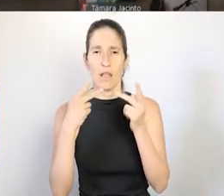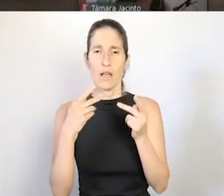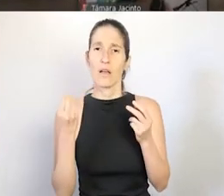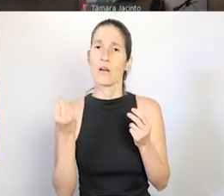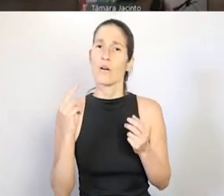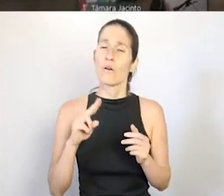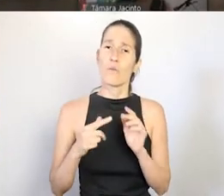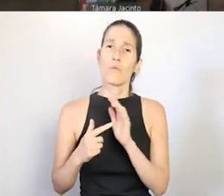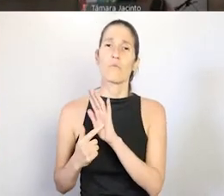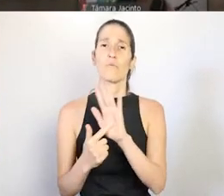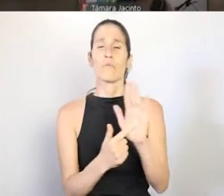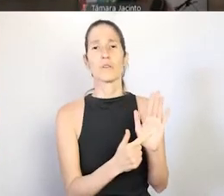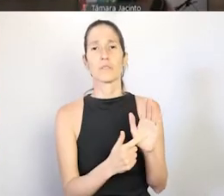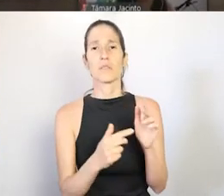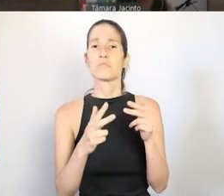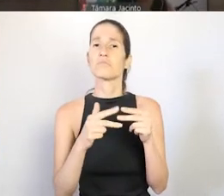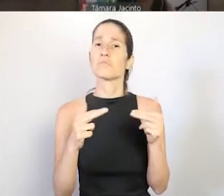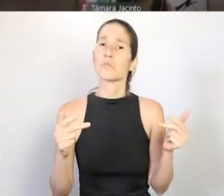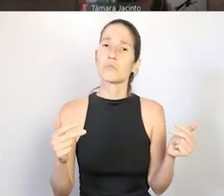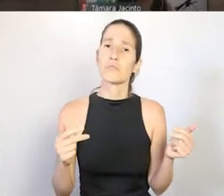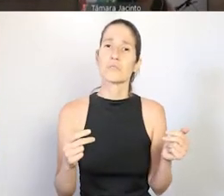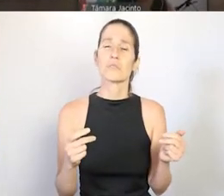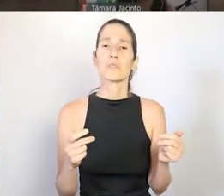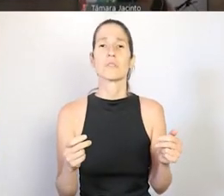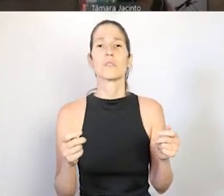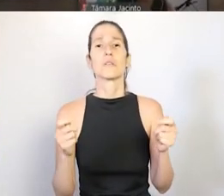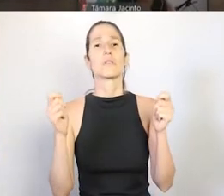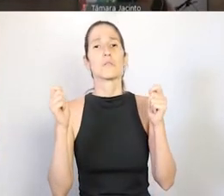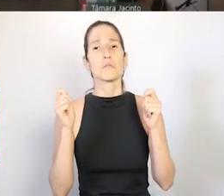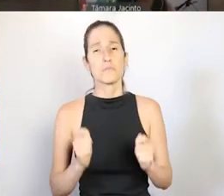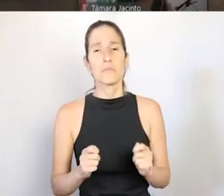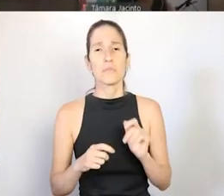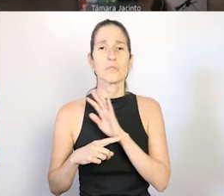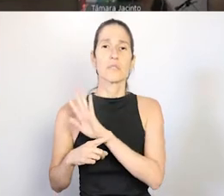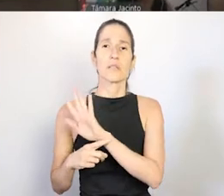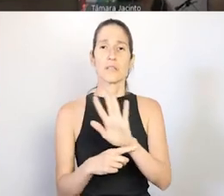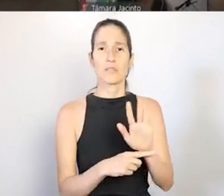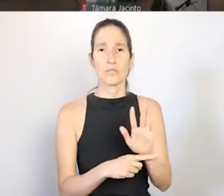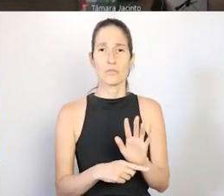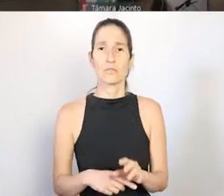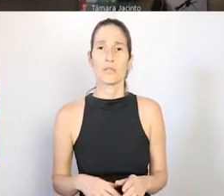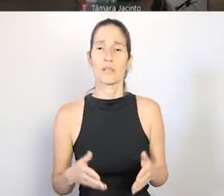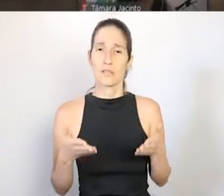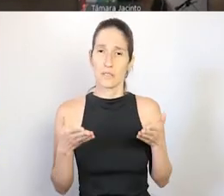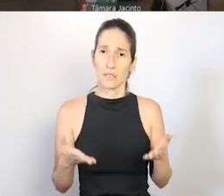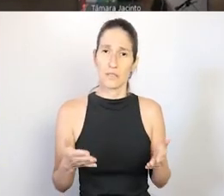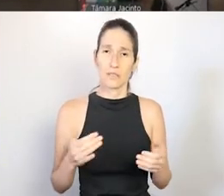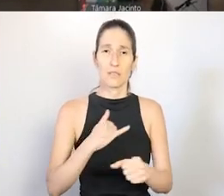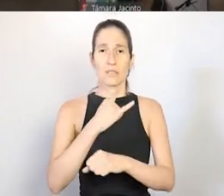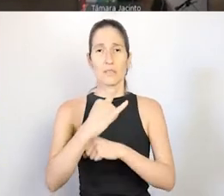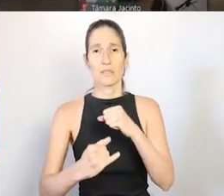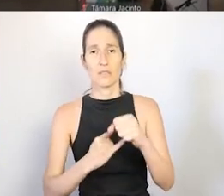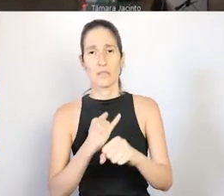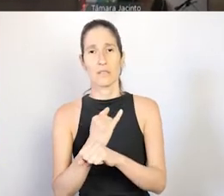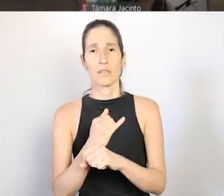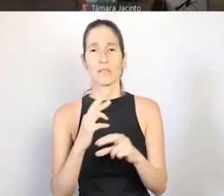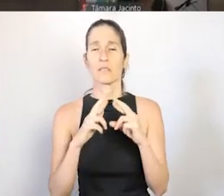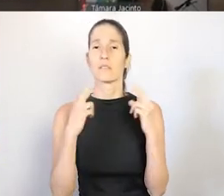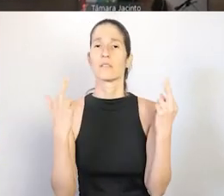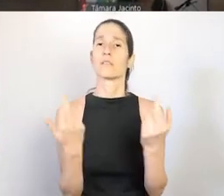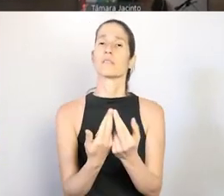ou novas ou com que venha somar dentro deste recinto que nós estamos,